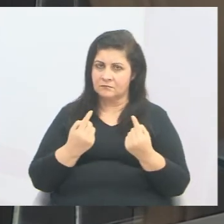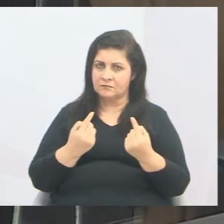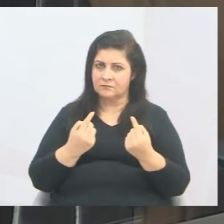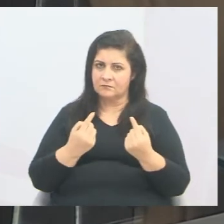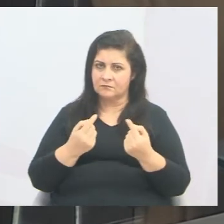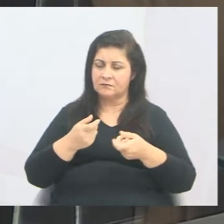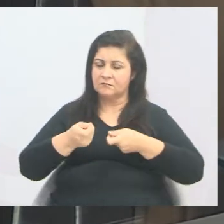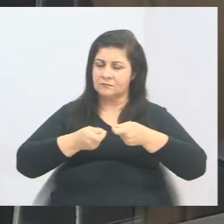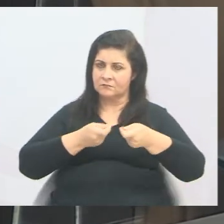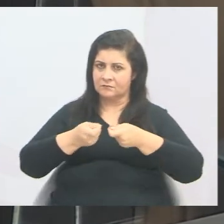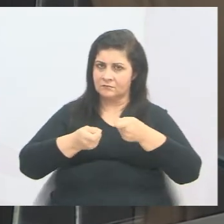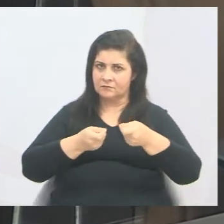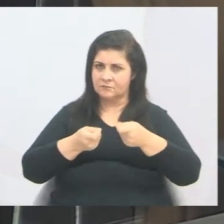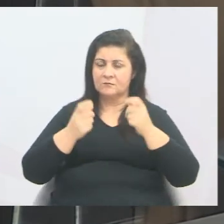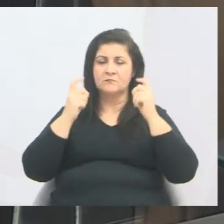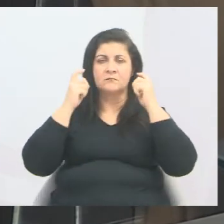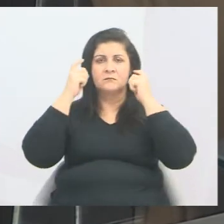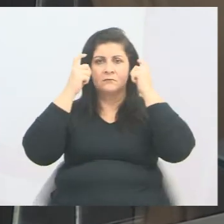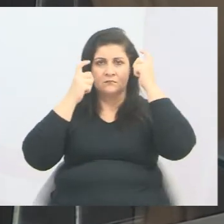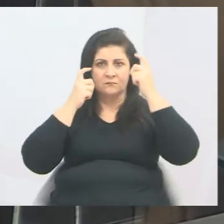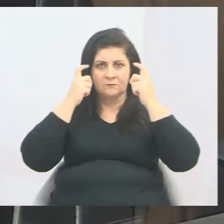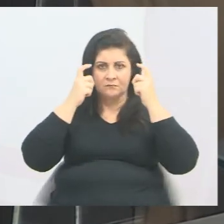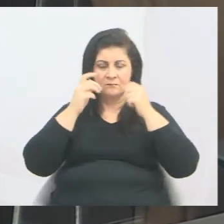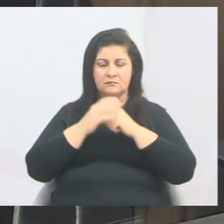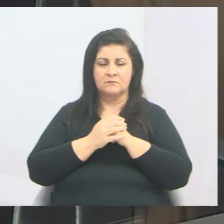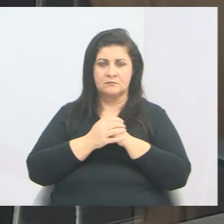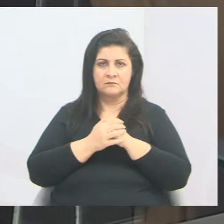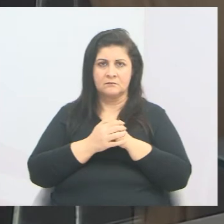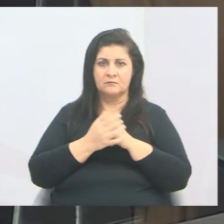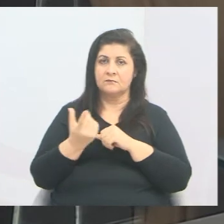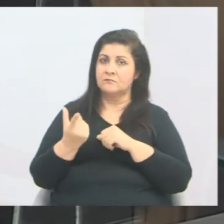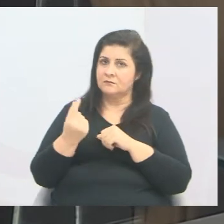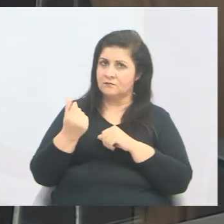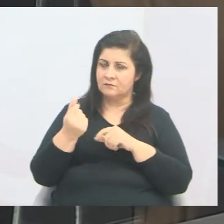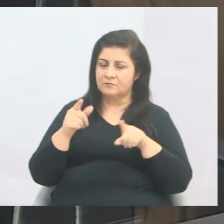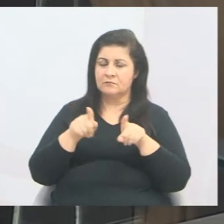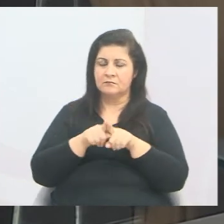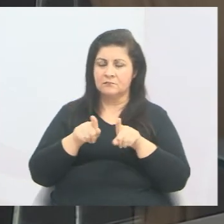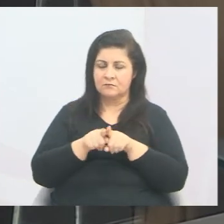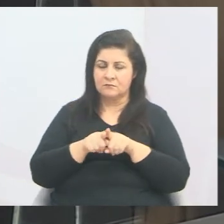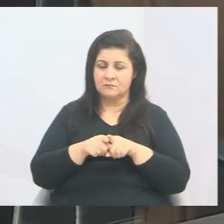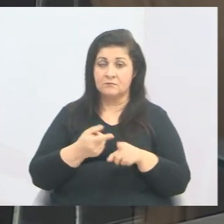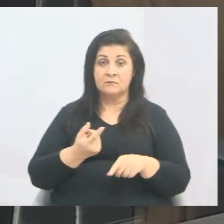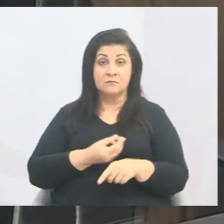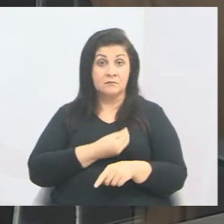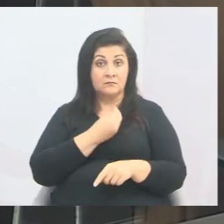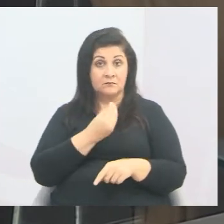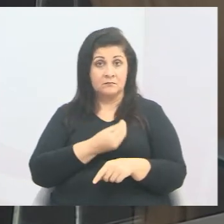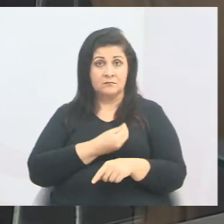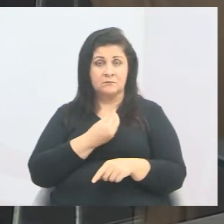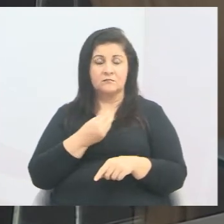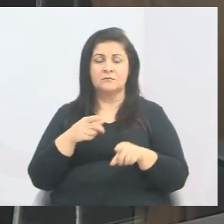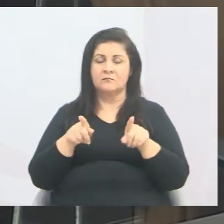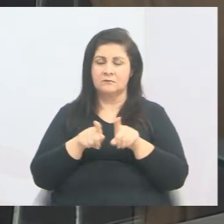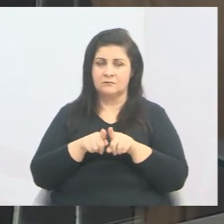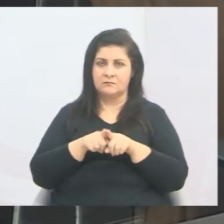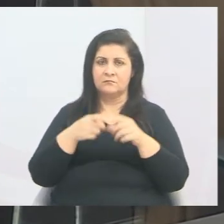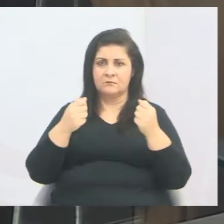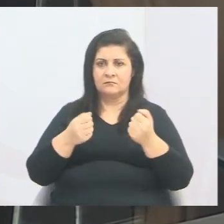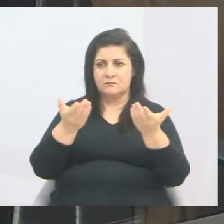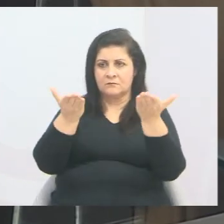se preocupa com o financeiro também, e também com a vida, porque a gente precisa ter esse